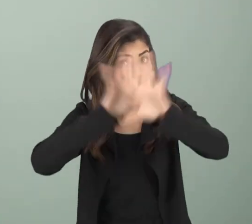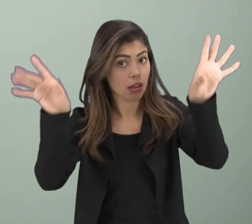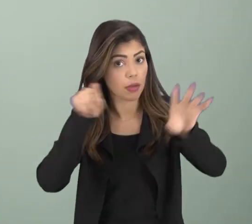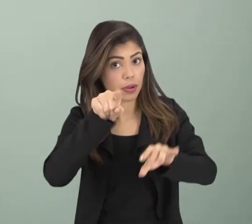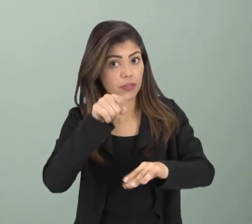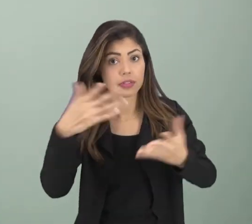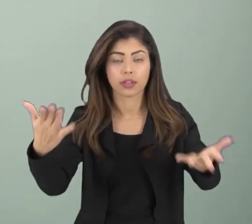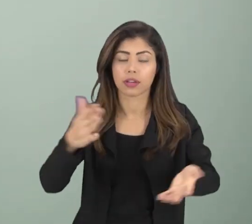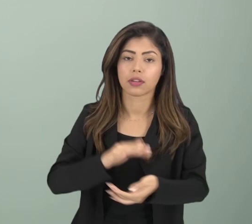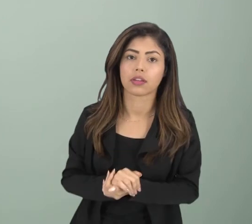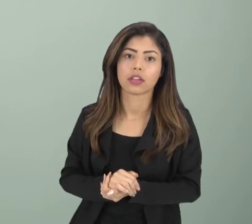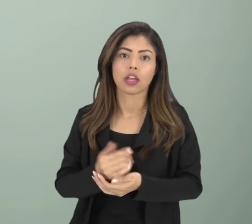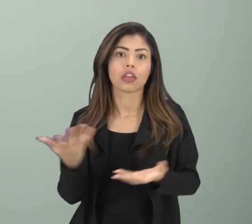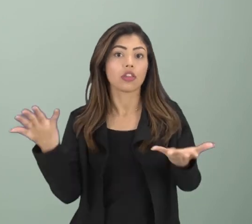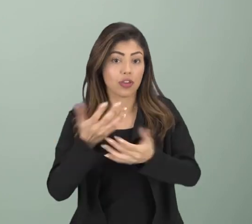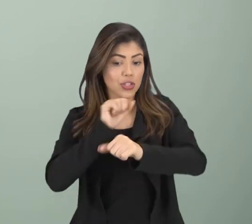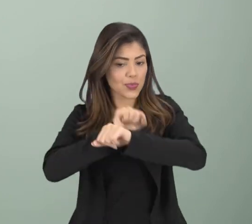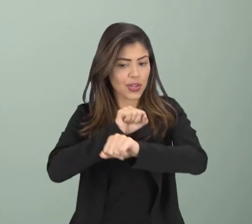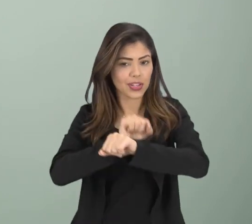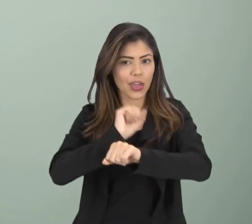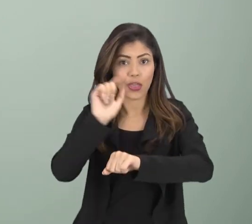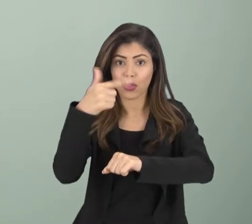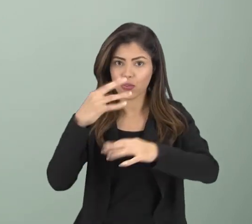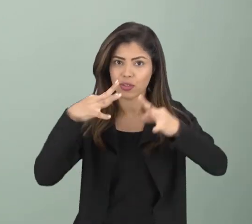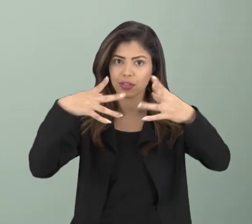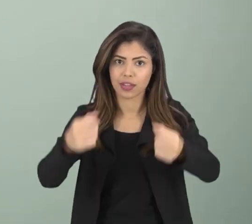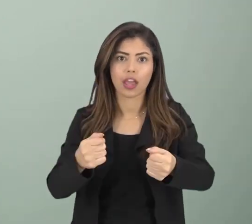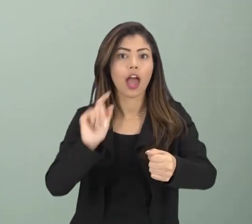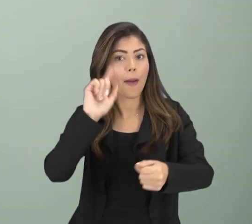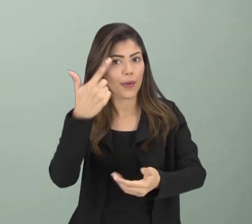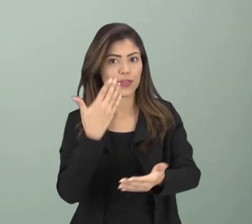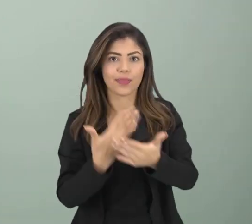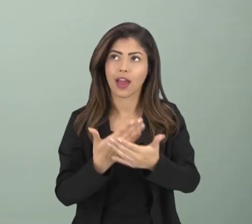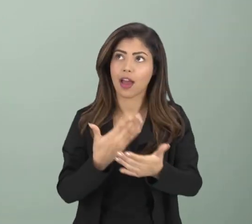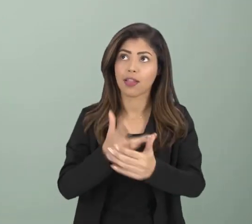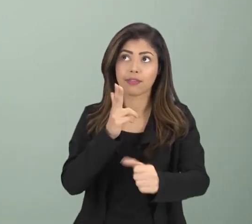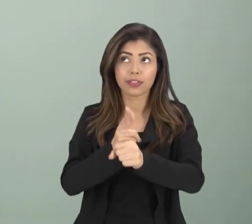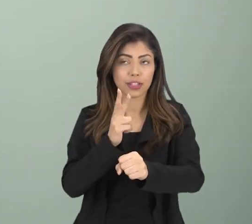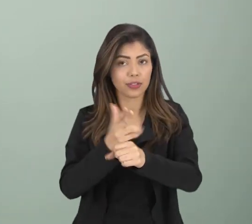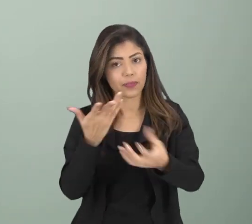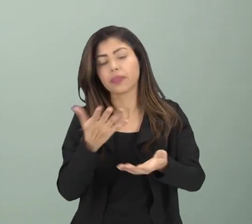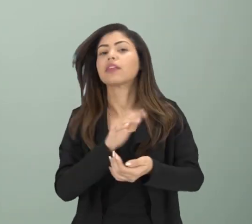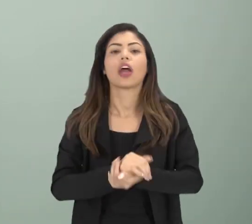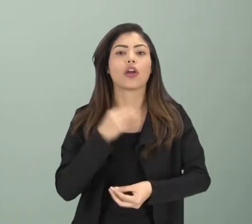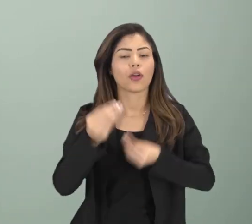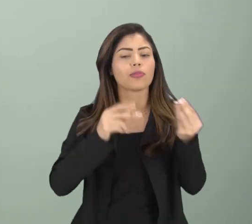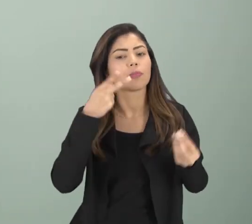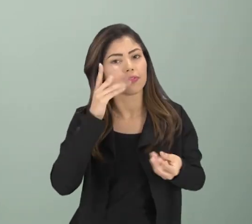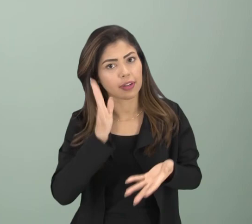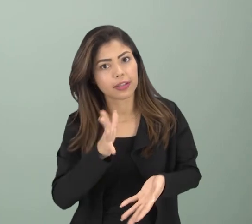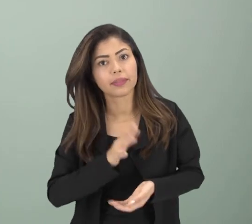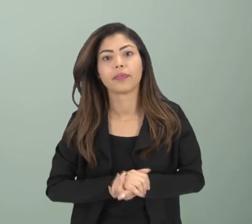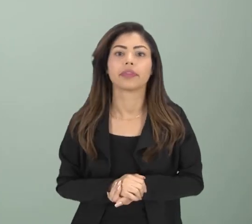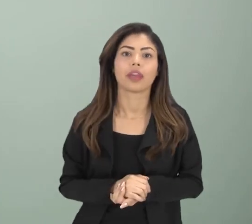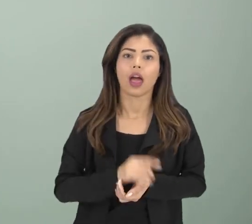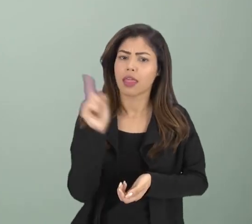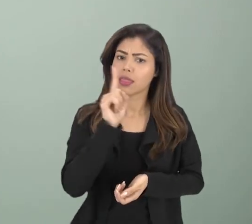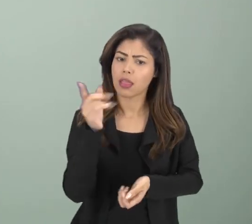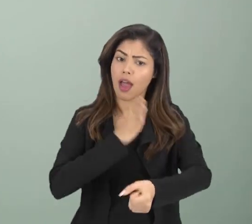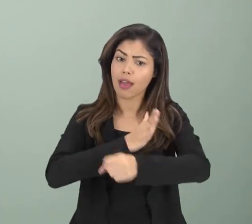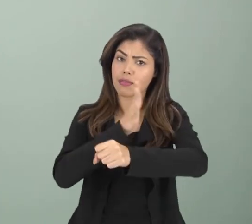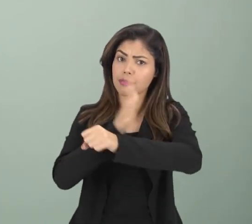para vocês. Eu estou aguardando todos vocês na nossa próxima videoaula e, como eu sempre coloco, não deixe